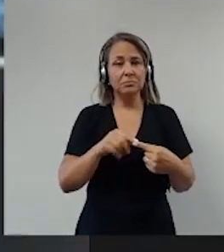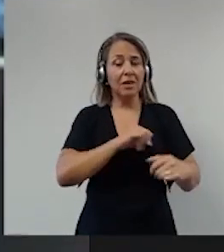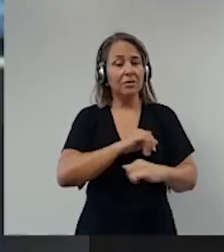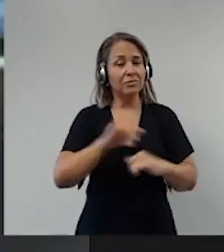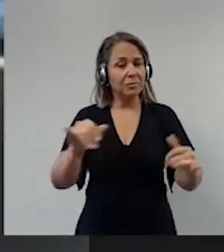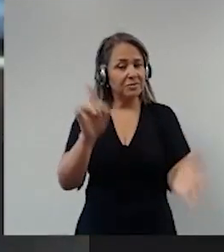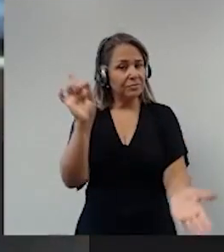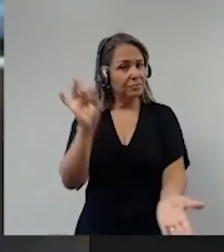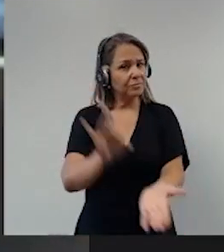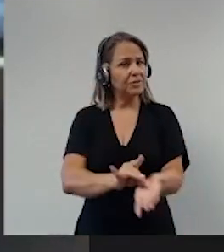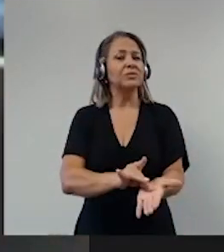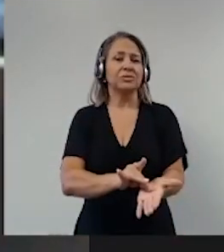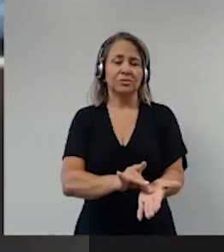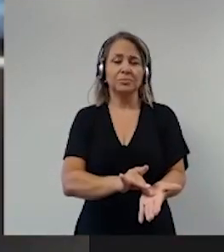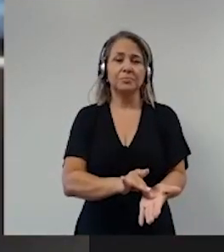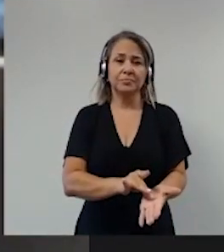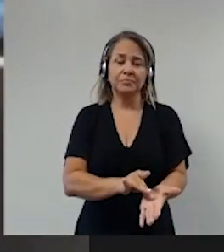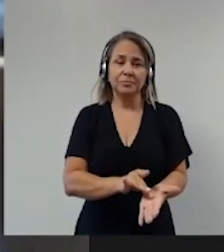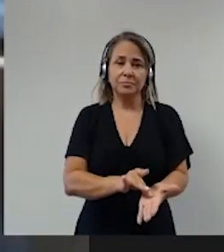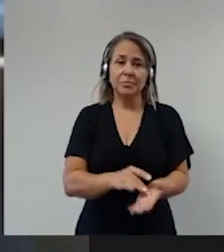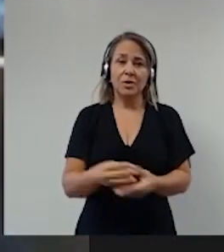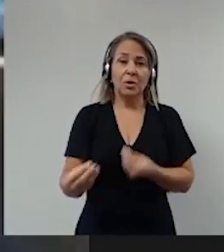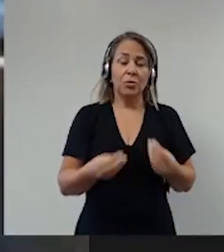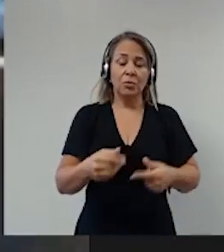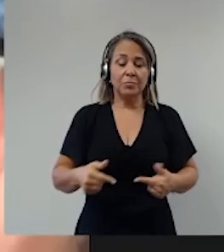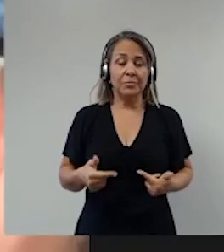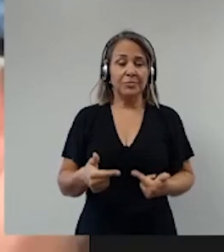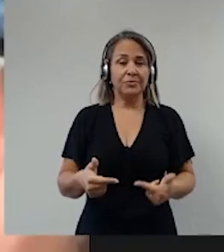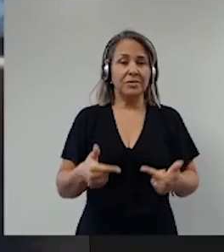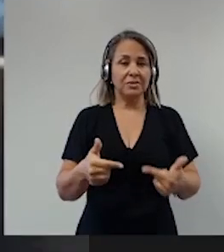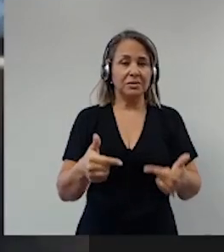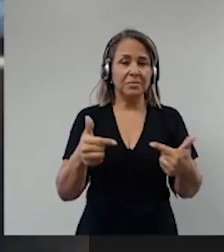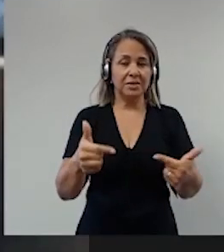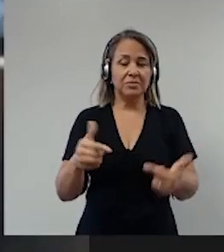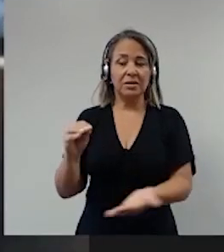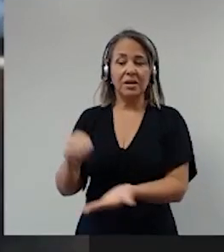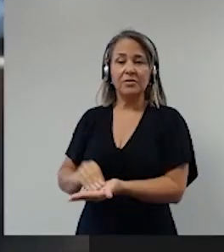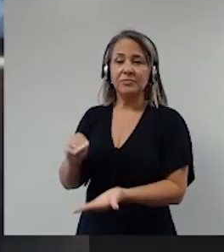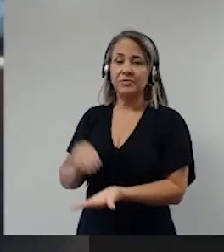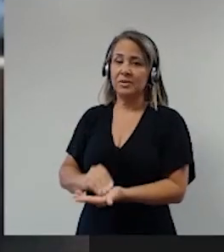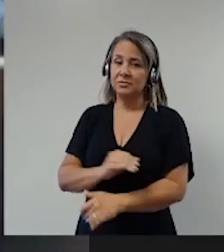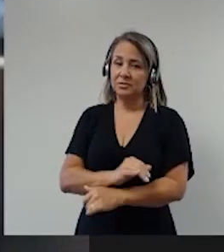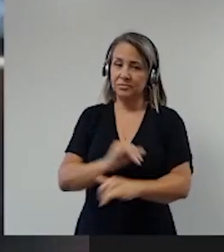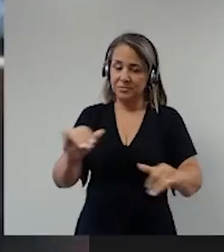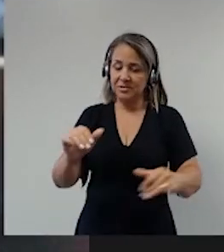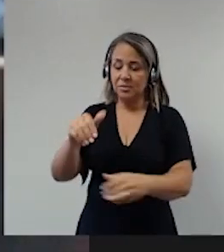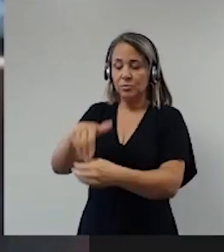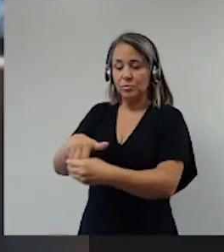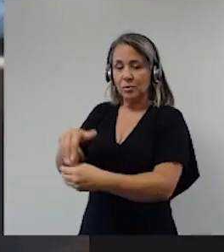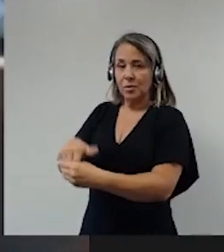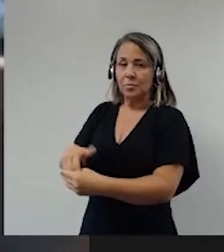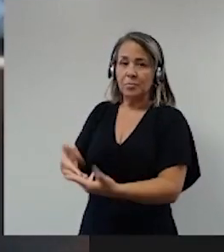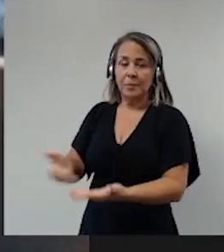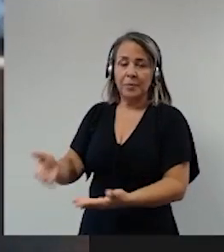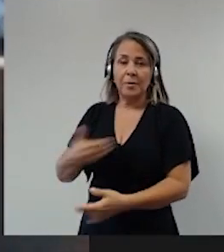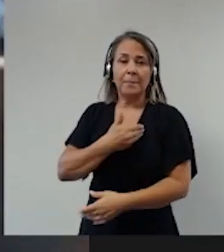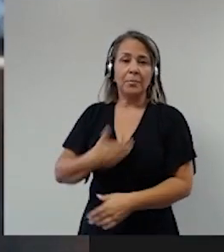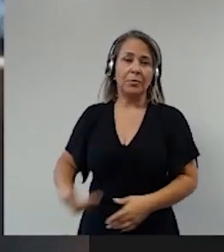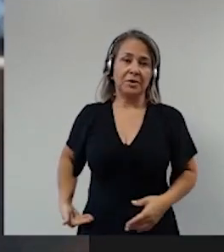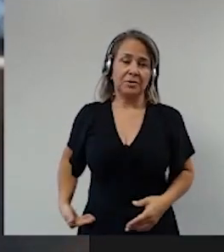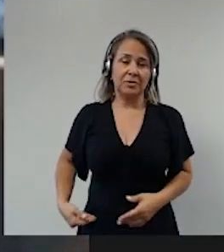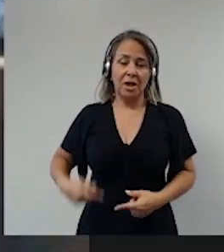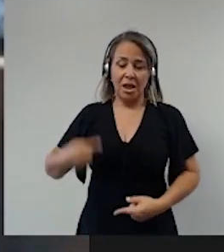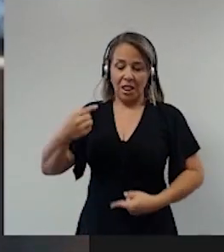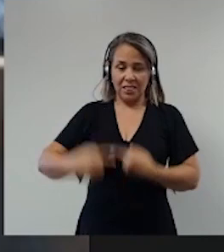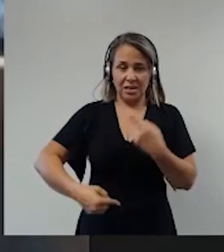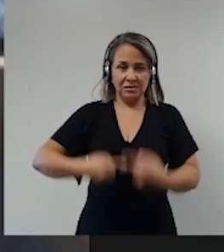verdadeira, legítima, quanto o enfrentamento da desinformação no processo político e no processo público, né, na discussão